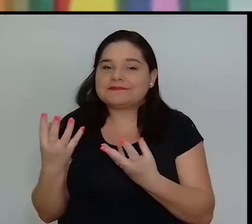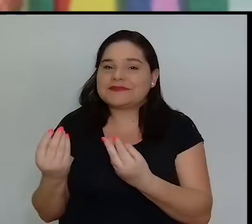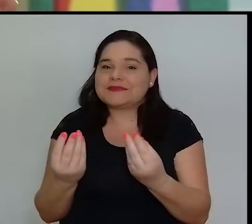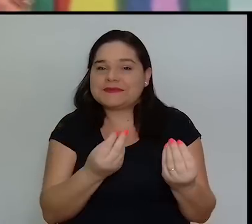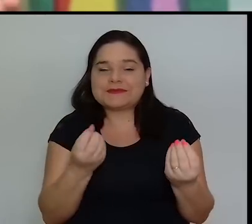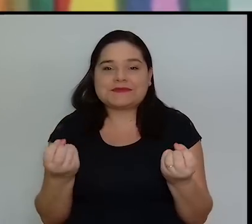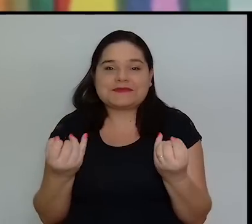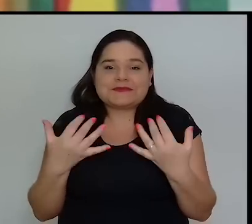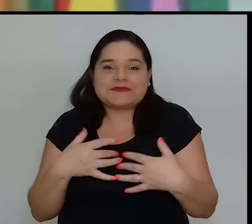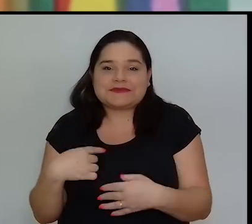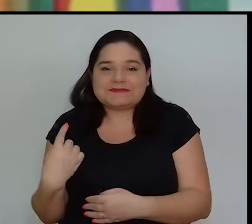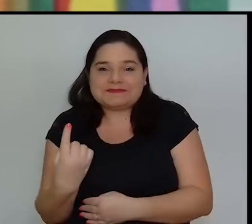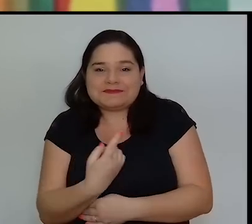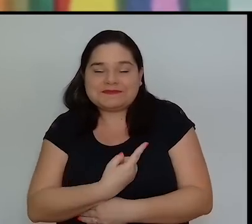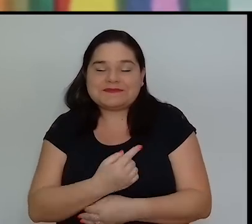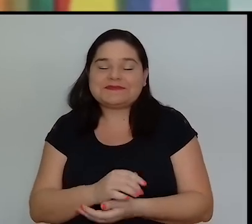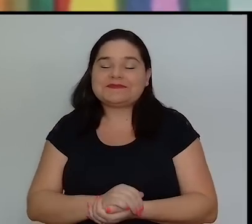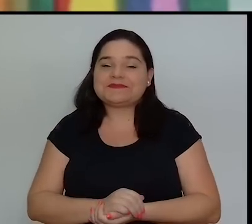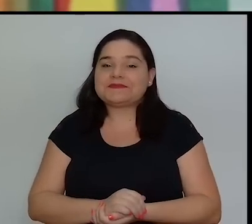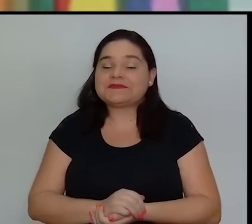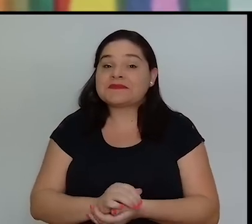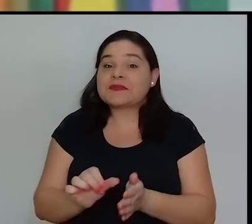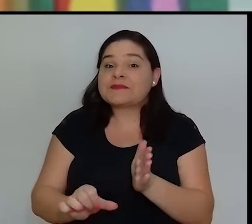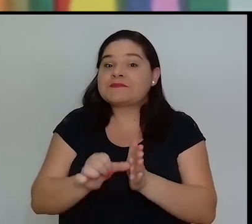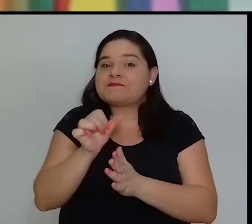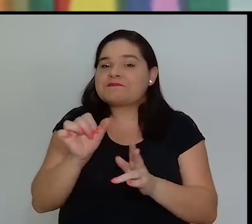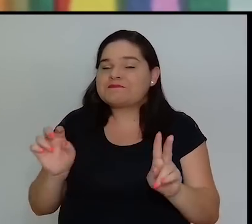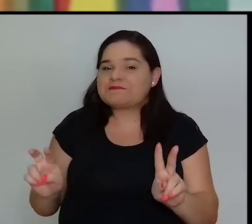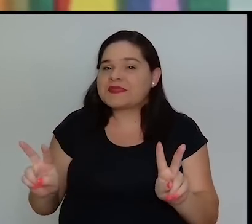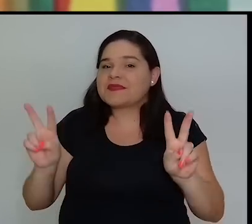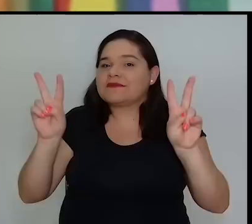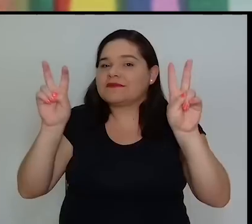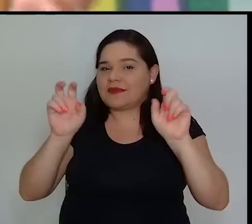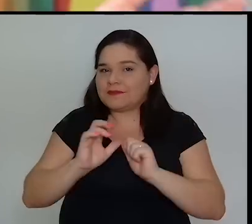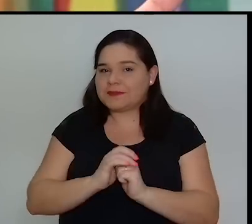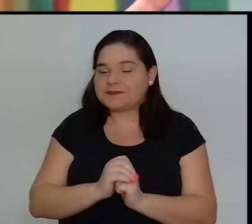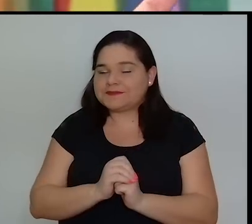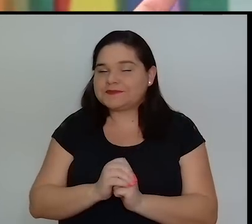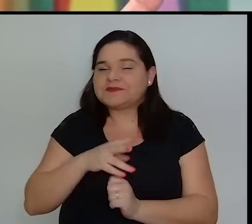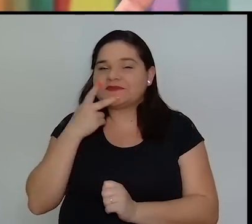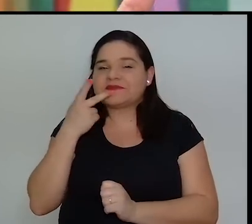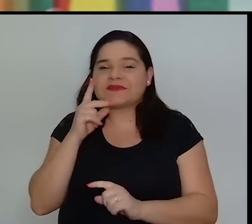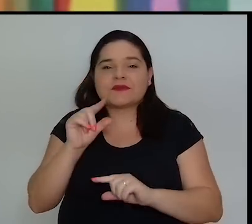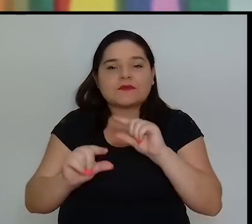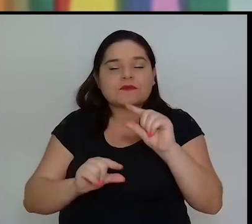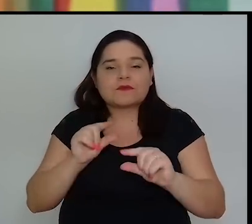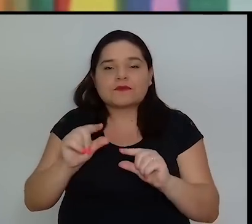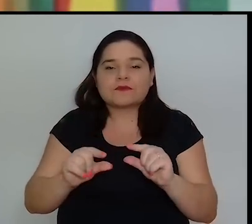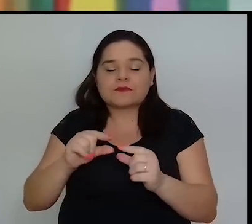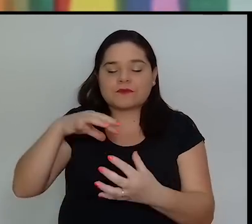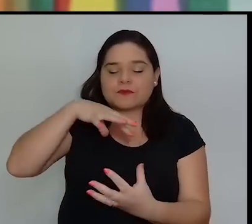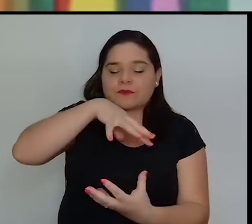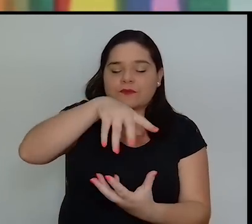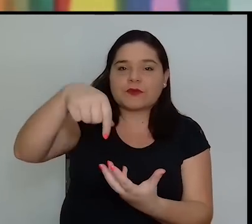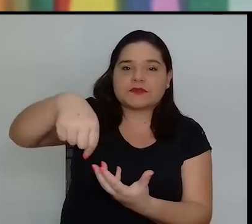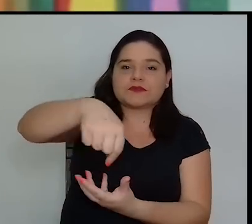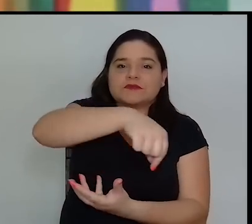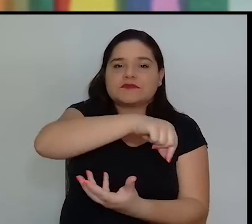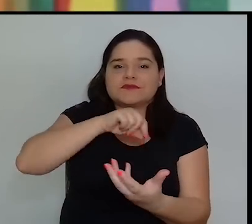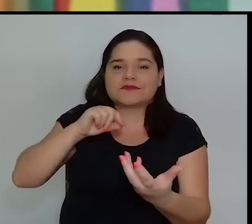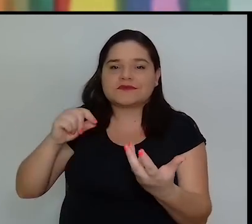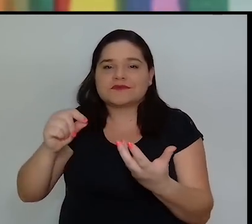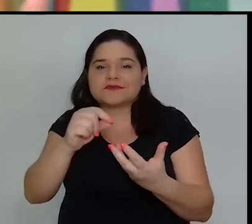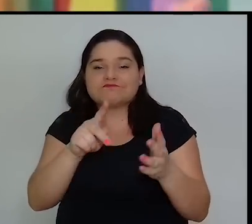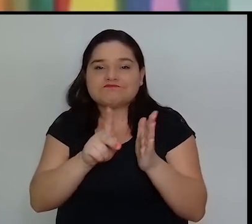eu vou deixar aqui um primeiro tema que é falar um pouco dessa internacionalização das favelas